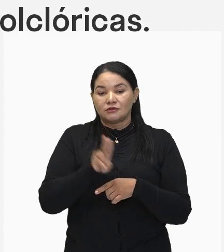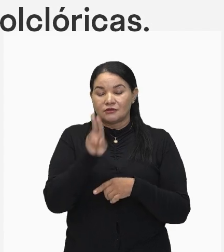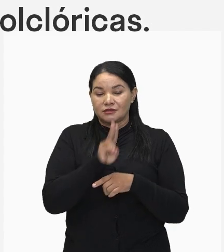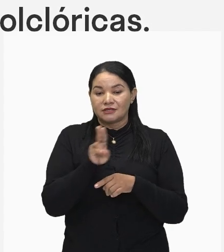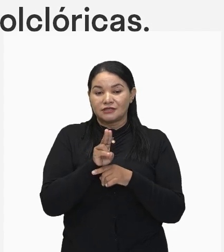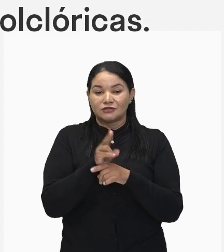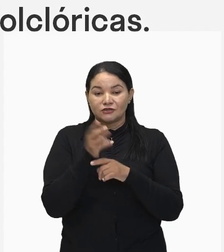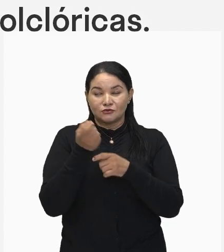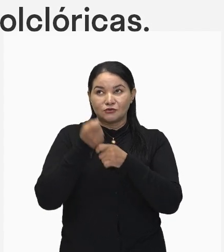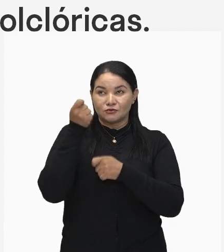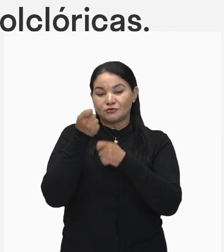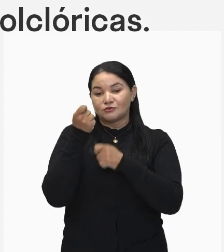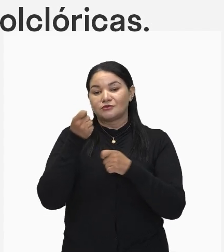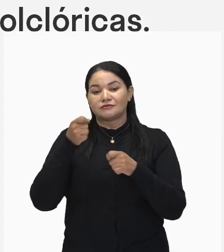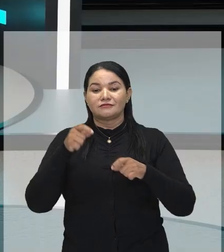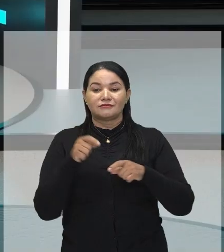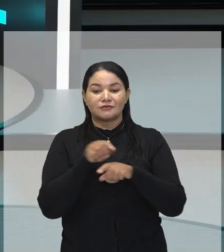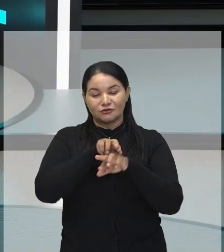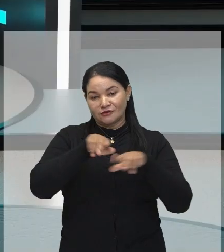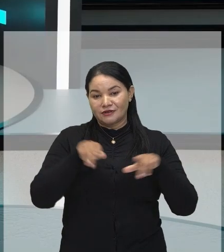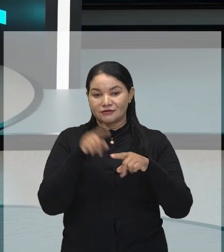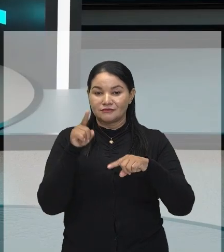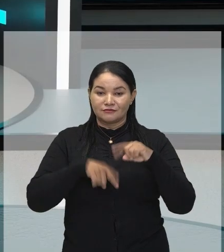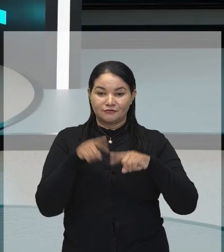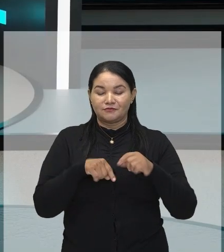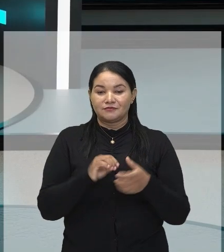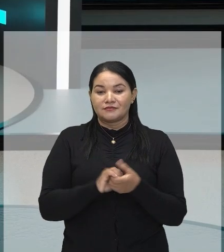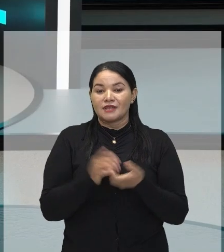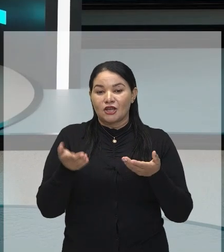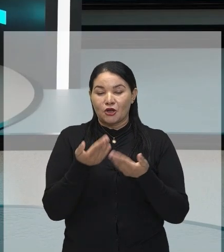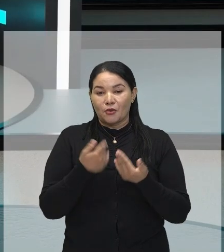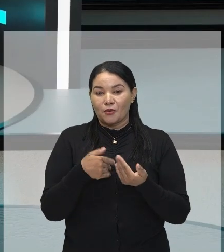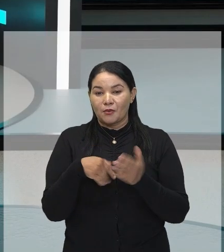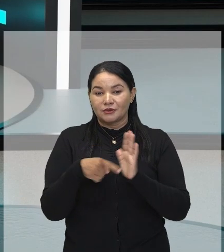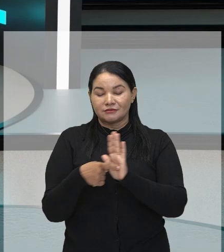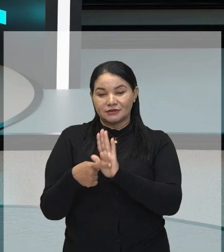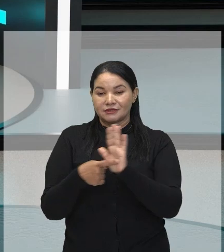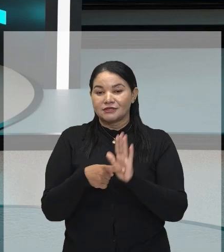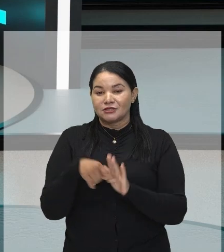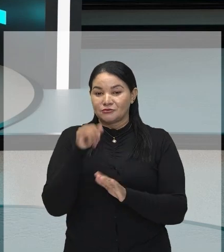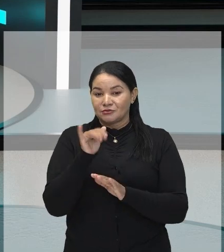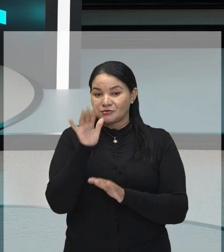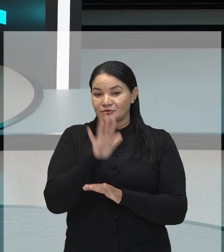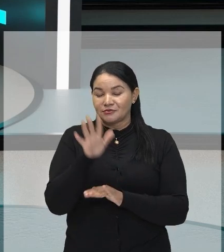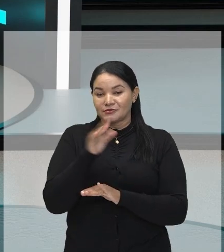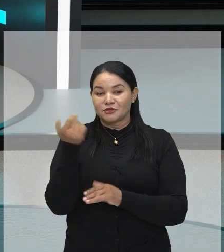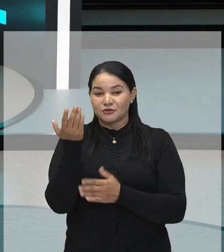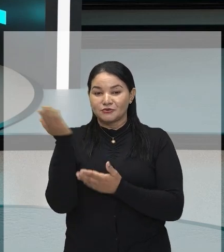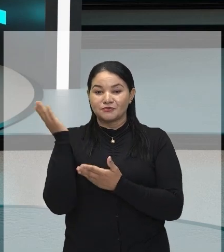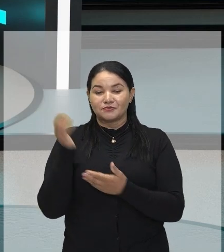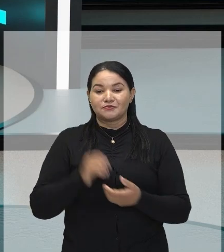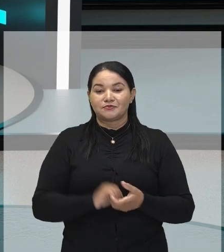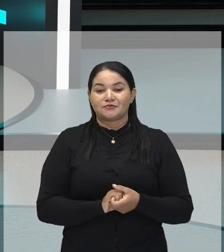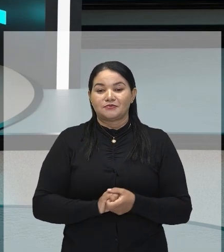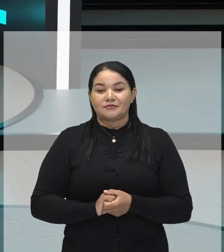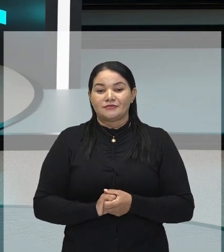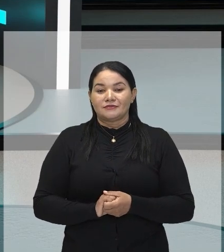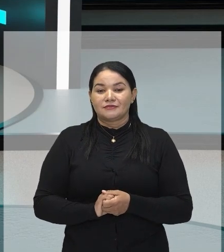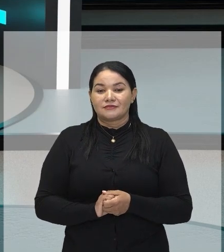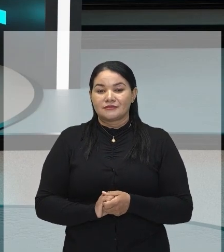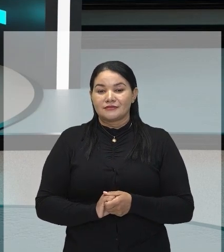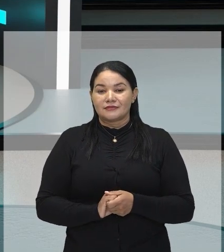sobrinhas. E agora vamos mostrar para vocês a imagem da dança do frevo aqui. Bem, o frevo ele